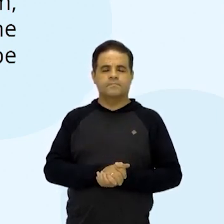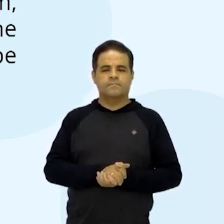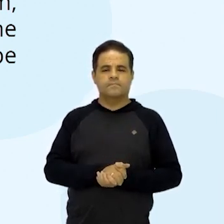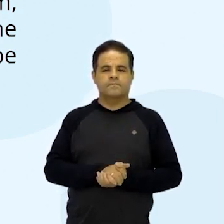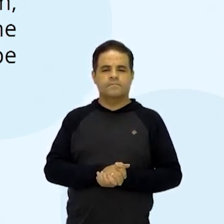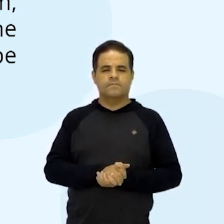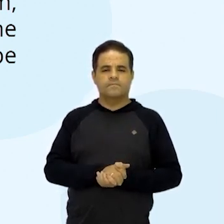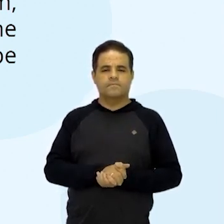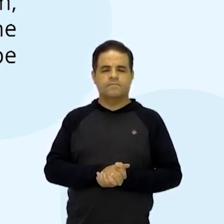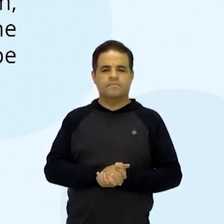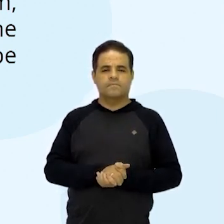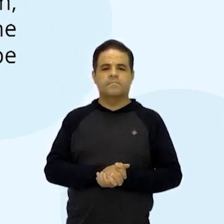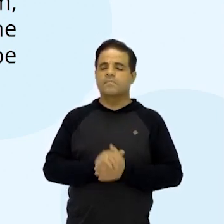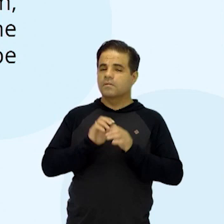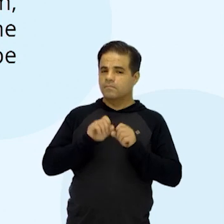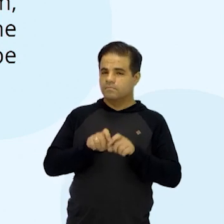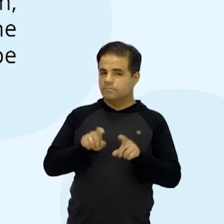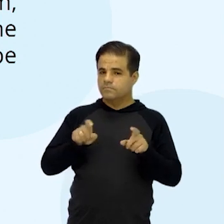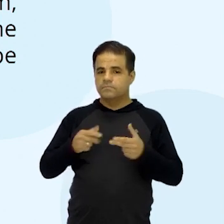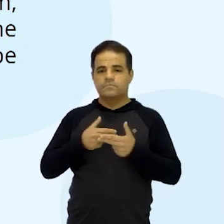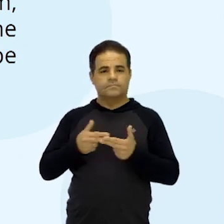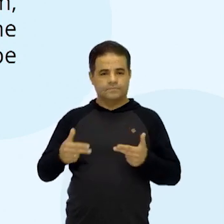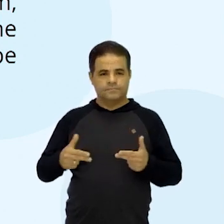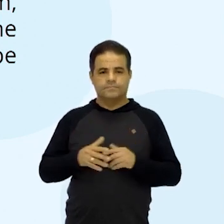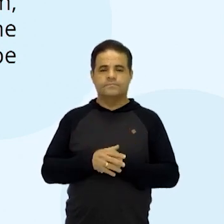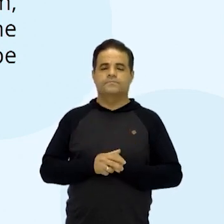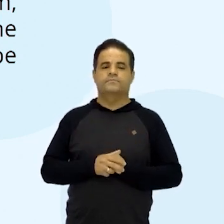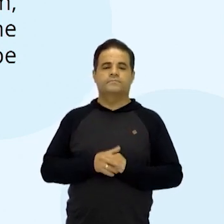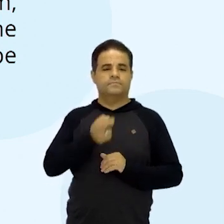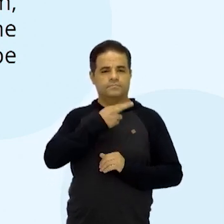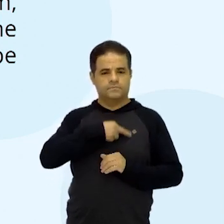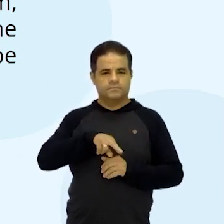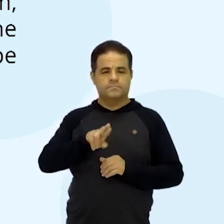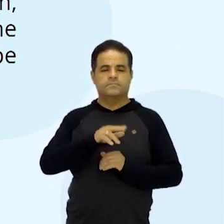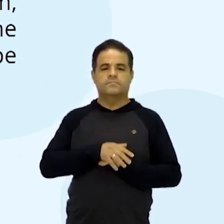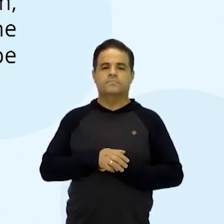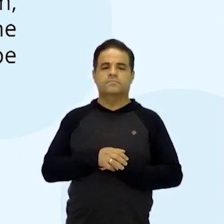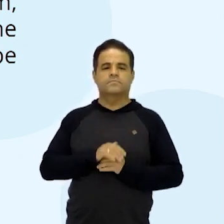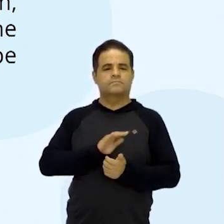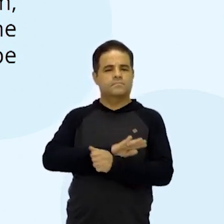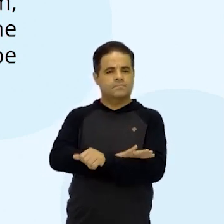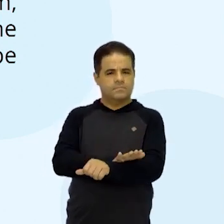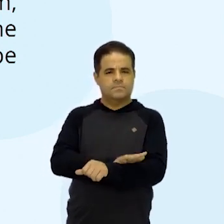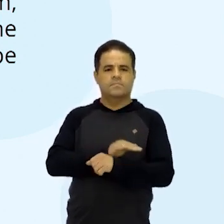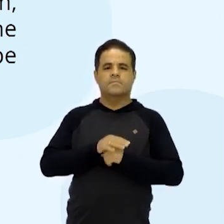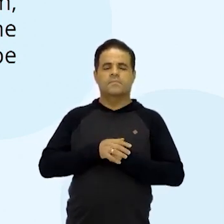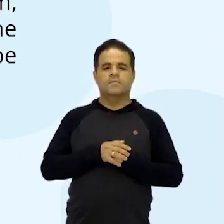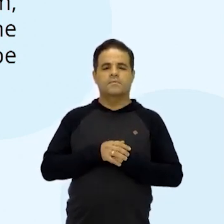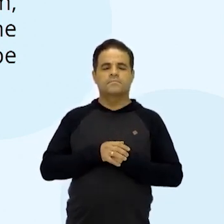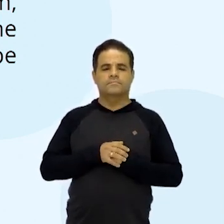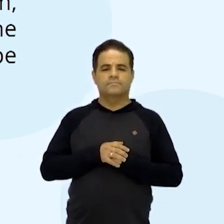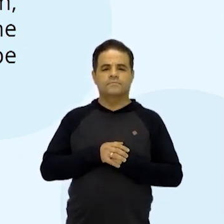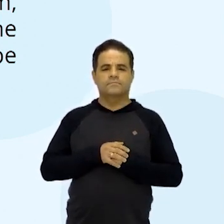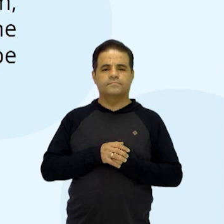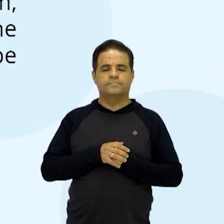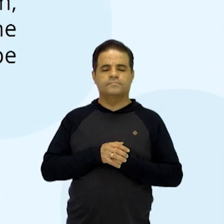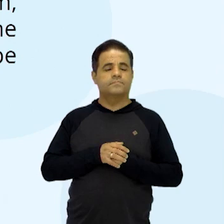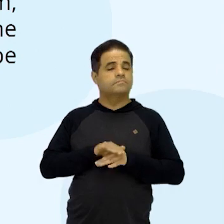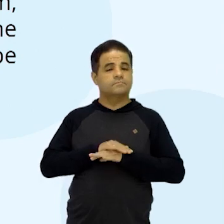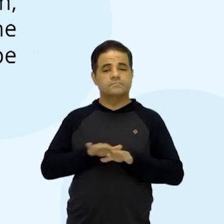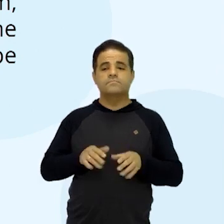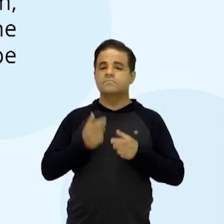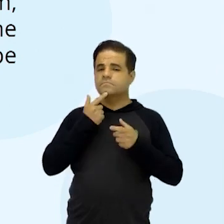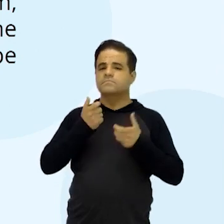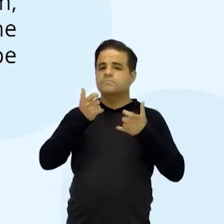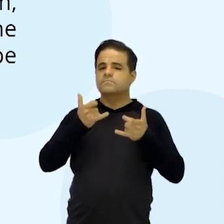sexual orientation, orientação sexual, religion, religião, race, raça, just to mention a few. Apenas